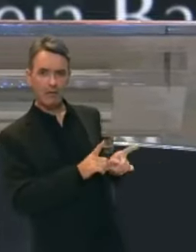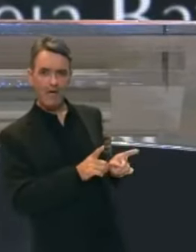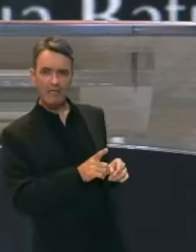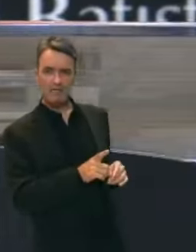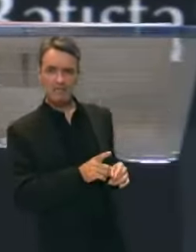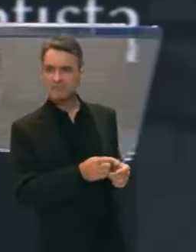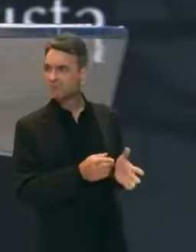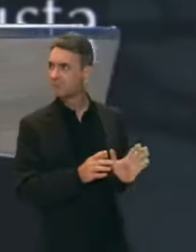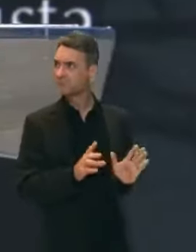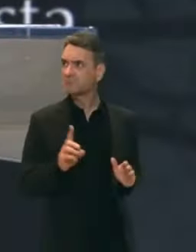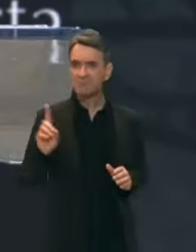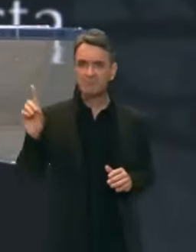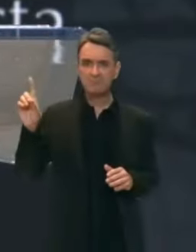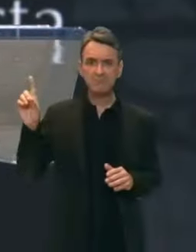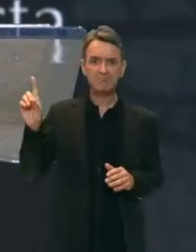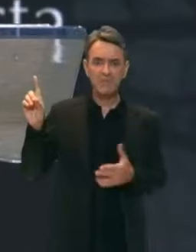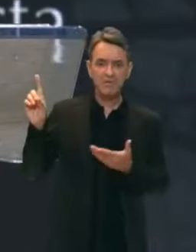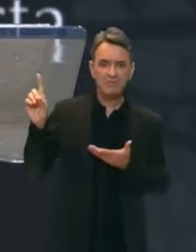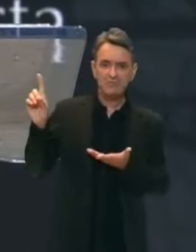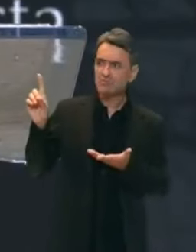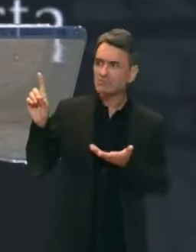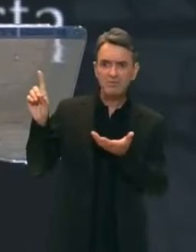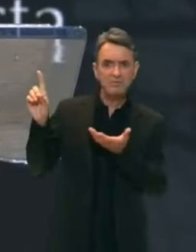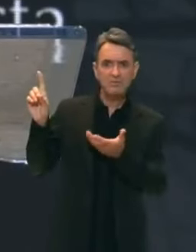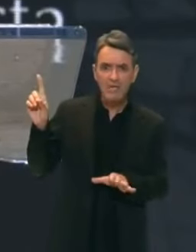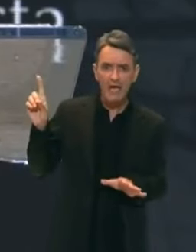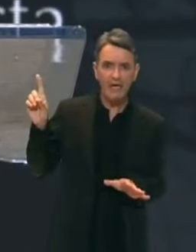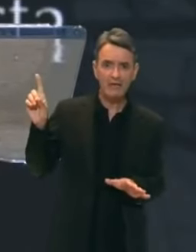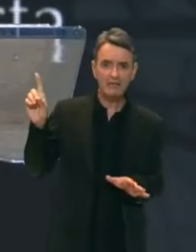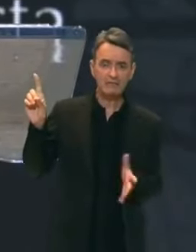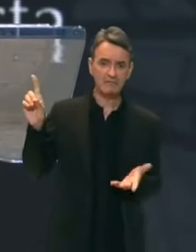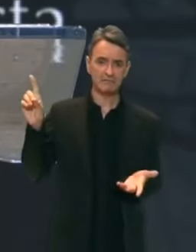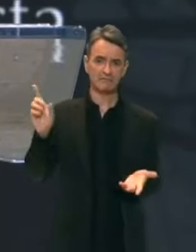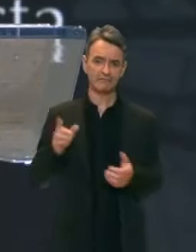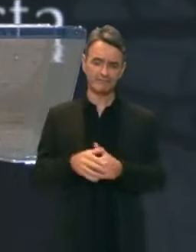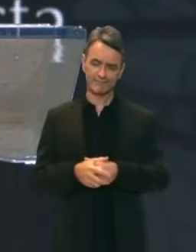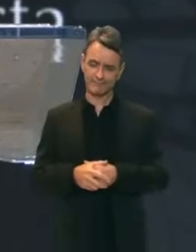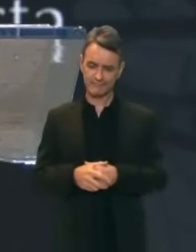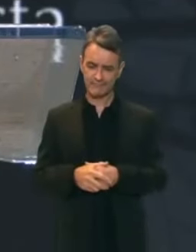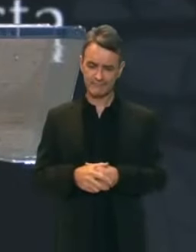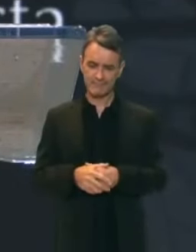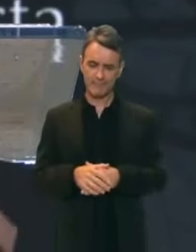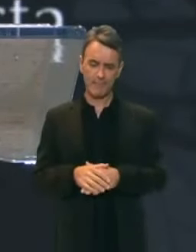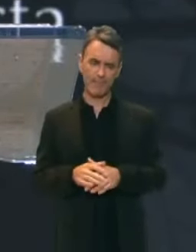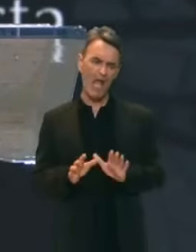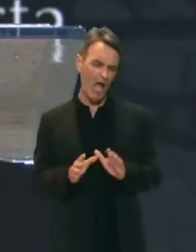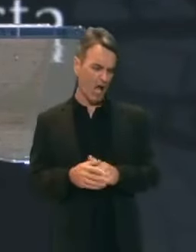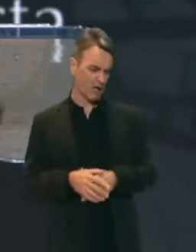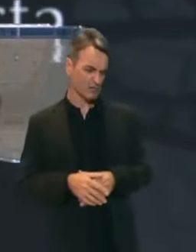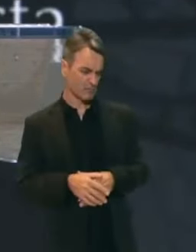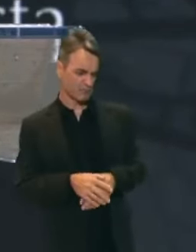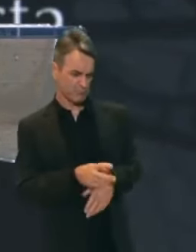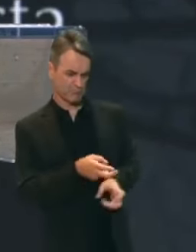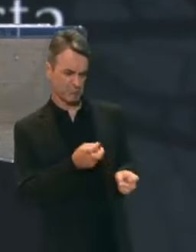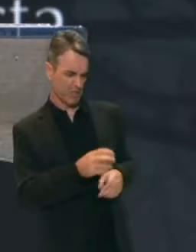não percebe isso. Não, eu estou só olhando aqui uma coisa ou outra.